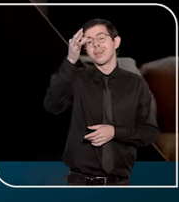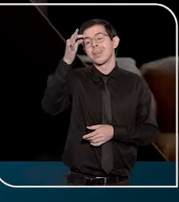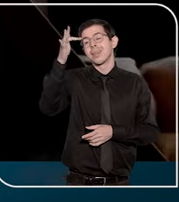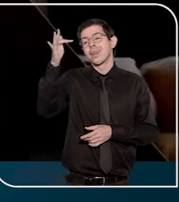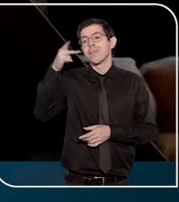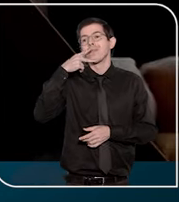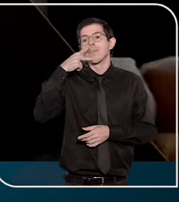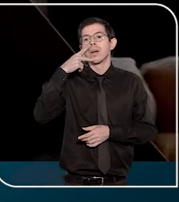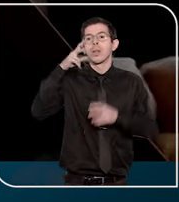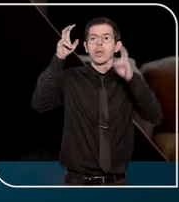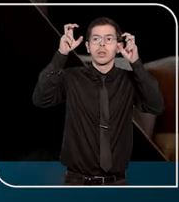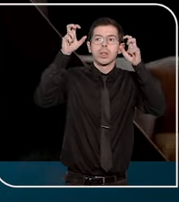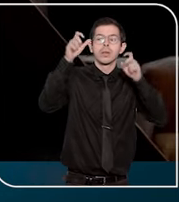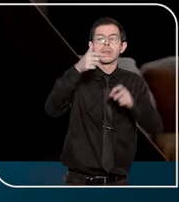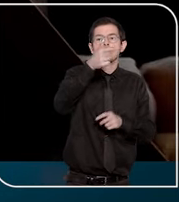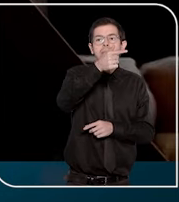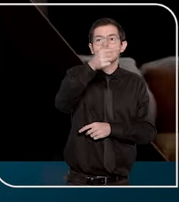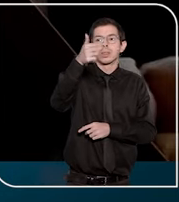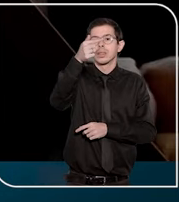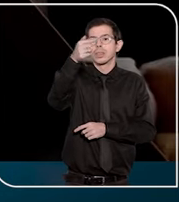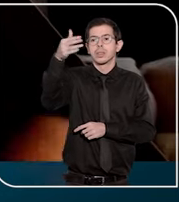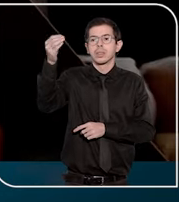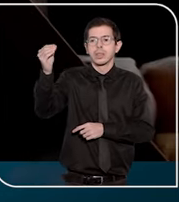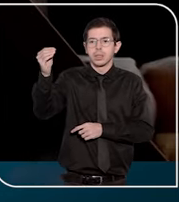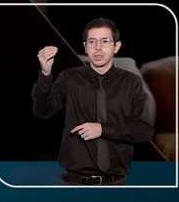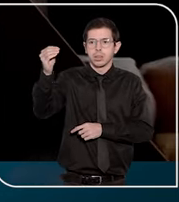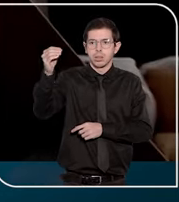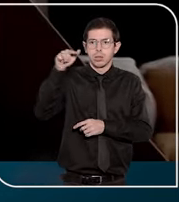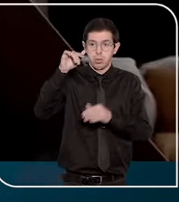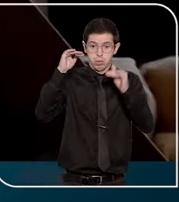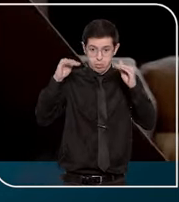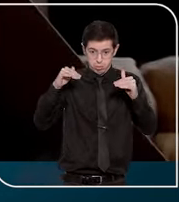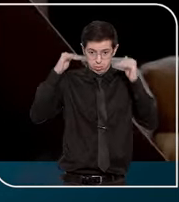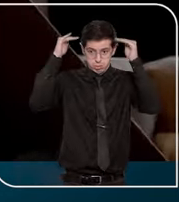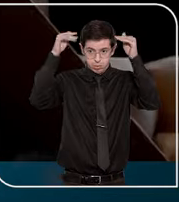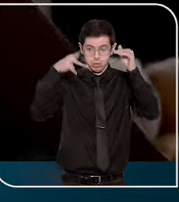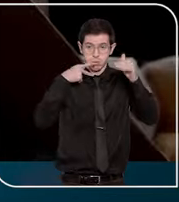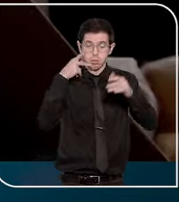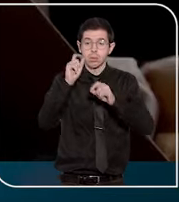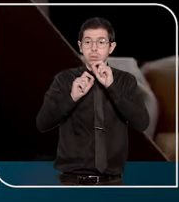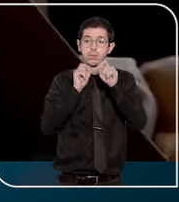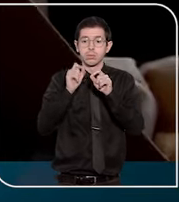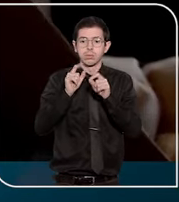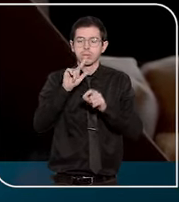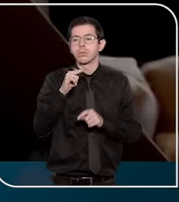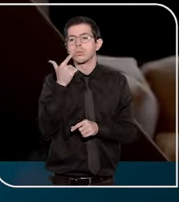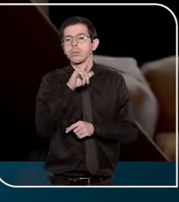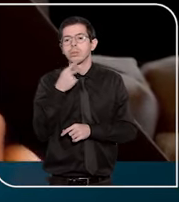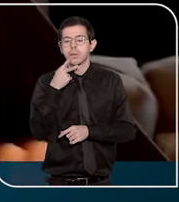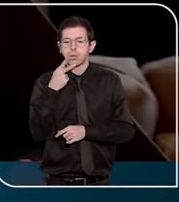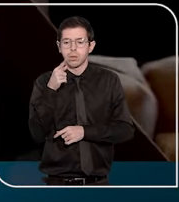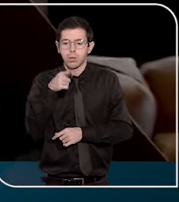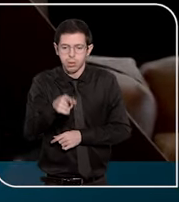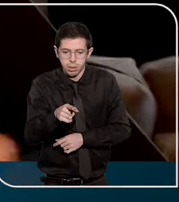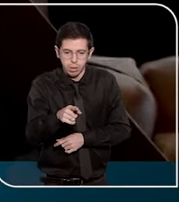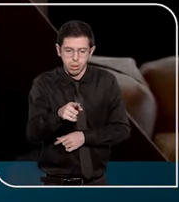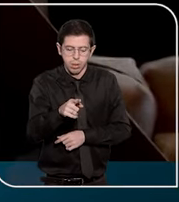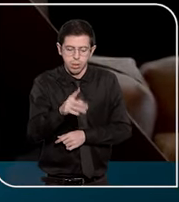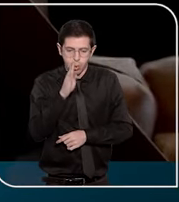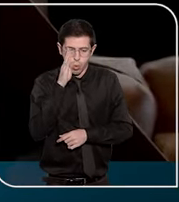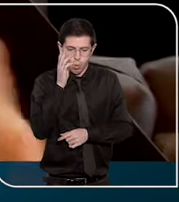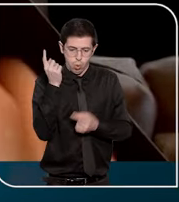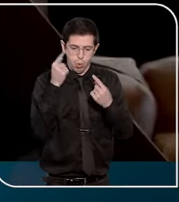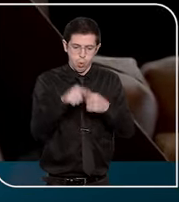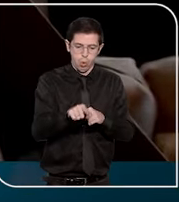Fátima. O Supremo diz o seguinte: ó, não adianta você alegar ofensa a esses princípios pelo espelho,